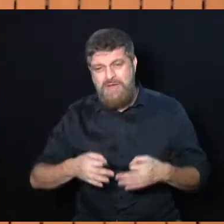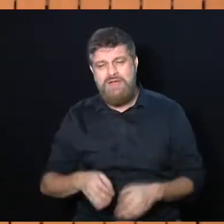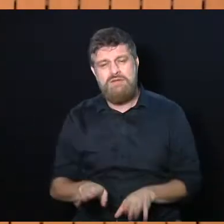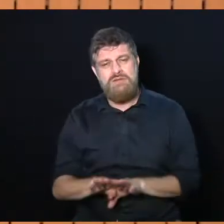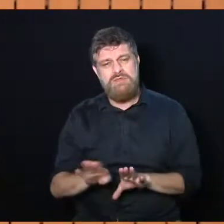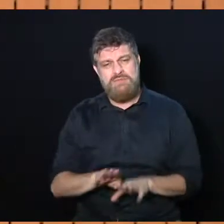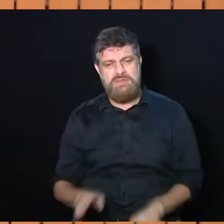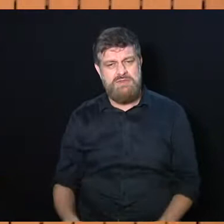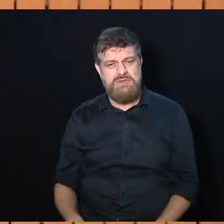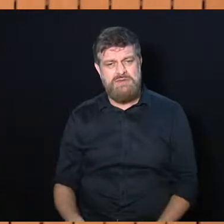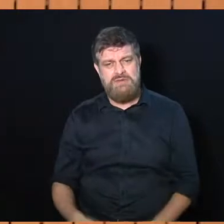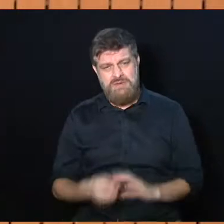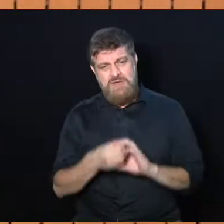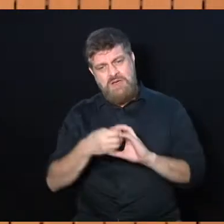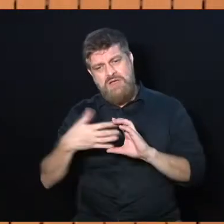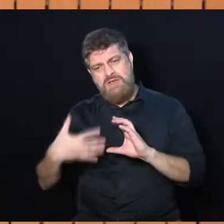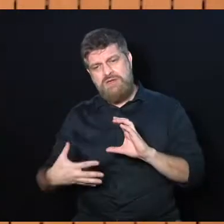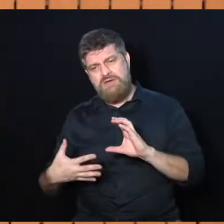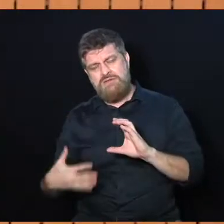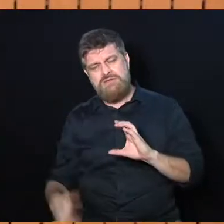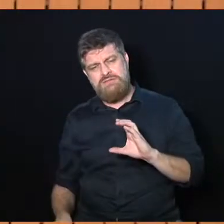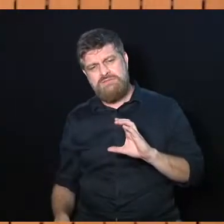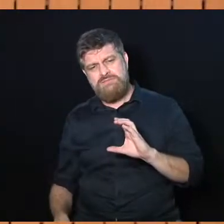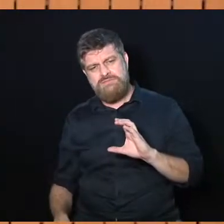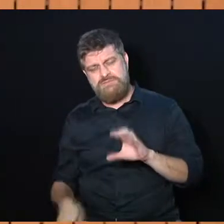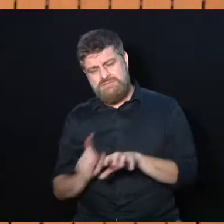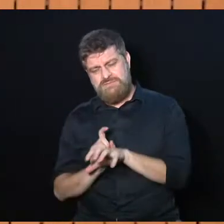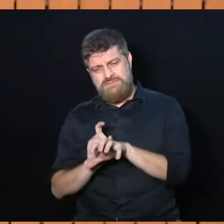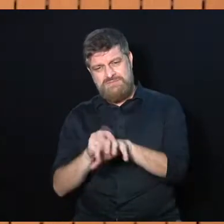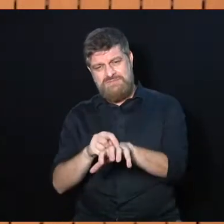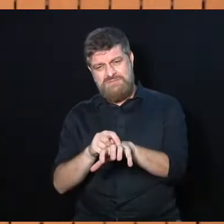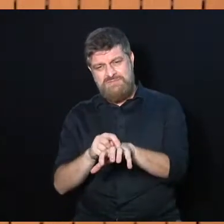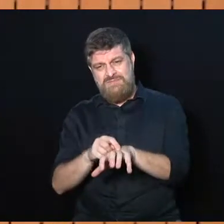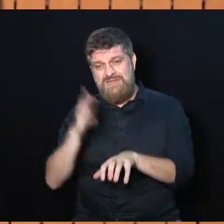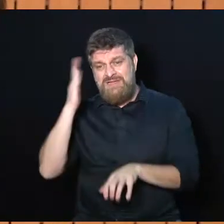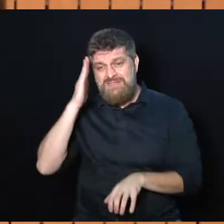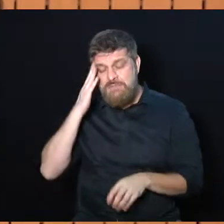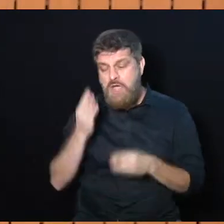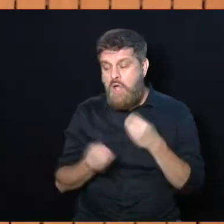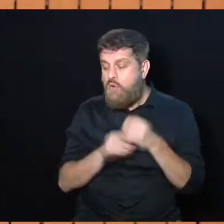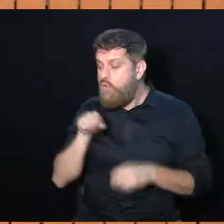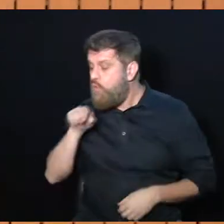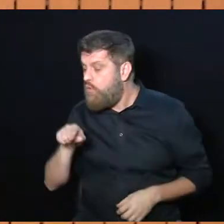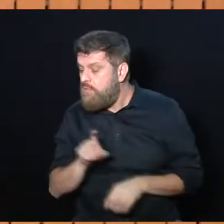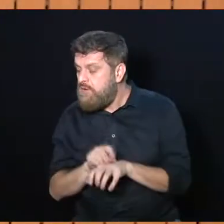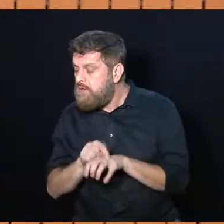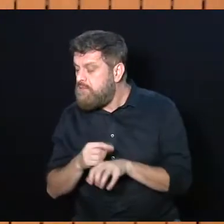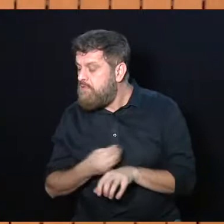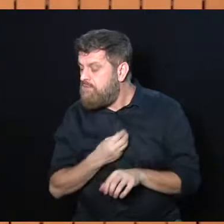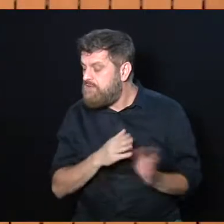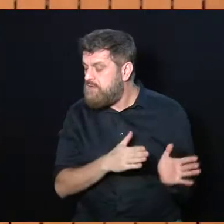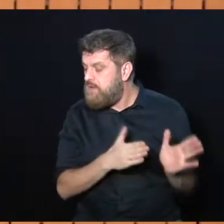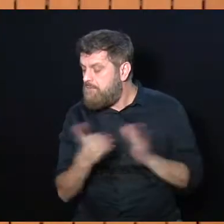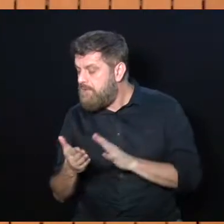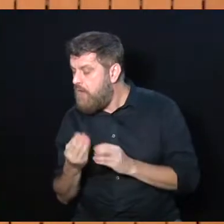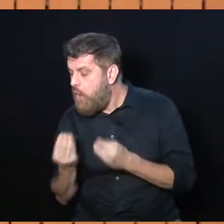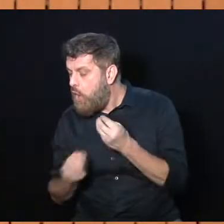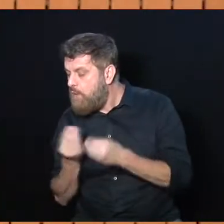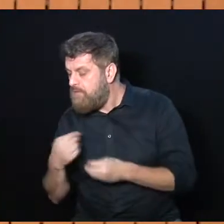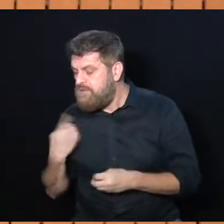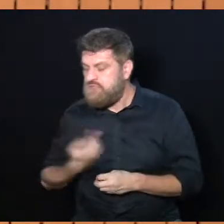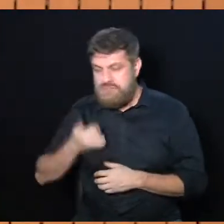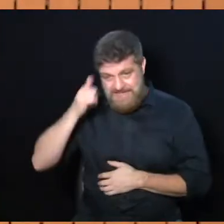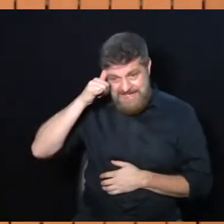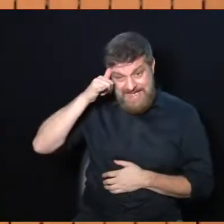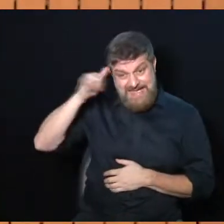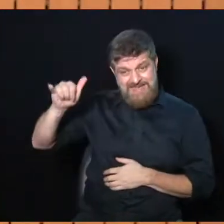essa é uma característica dos escorpiões, né? Você precisa saber o seu modo de vida, como eles se comportam, para conseguir fazer a